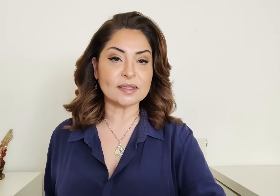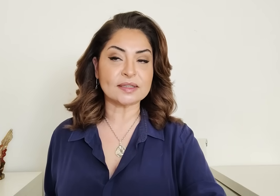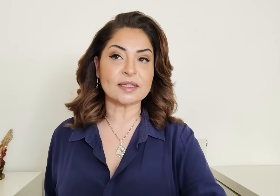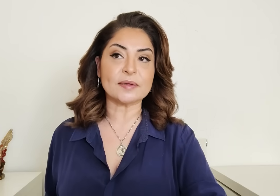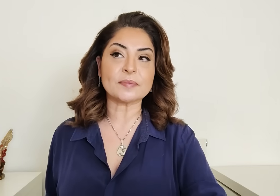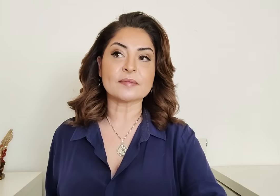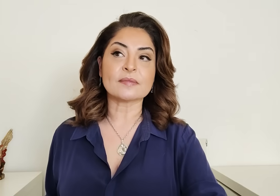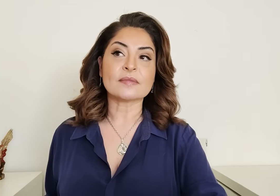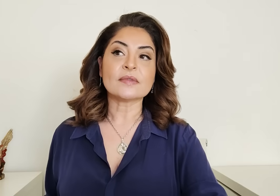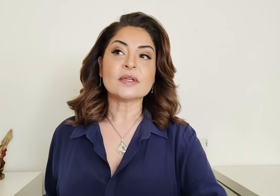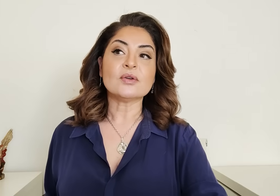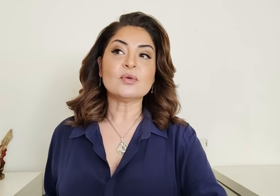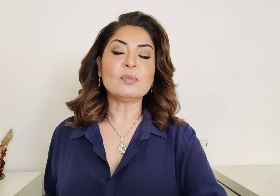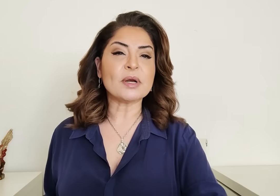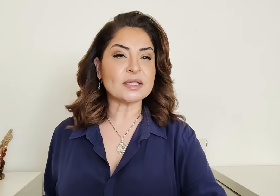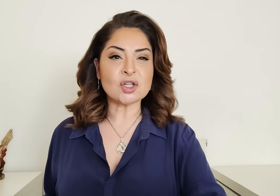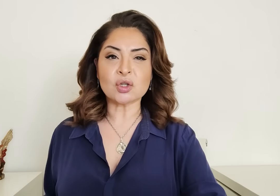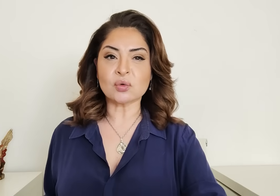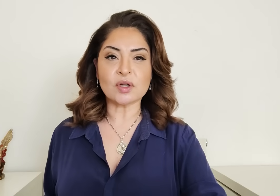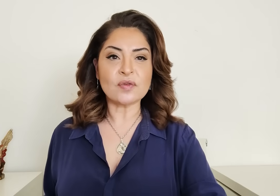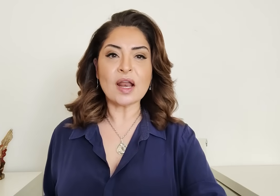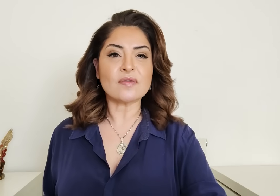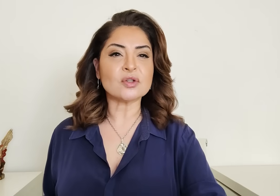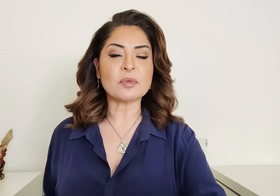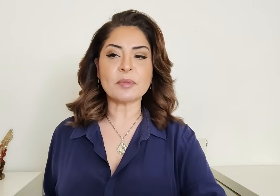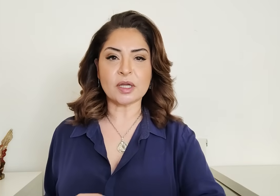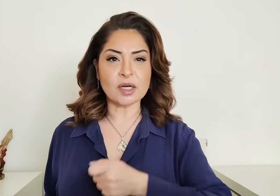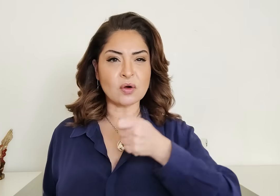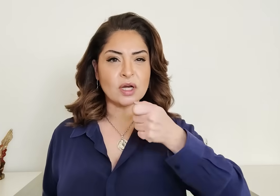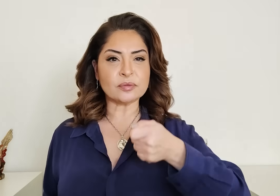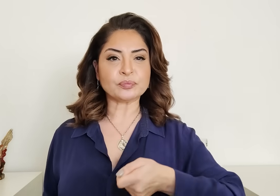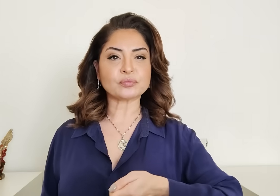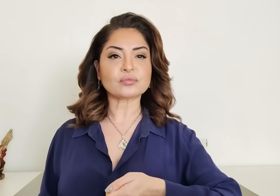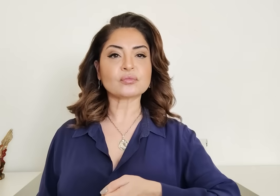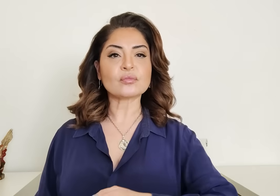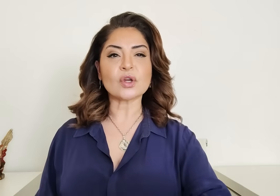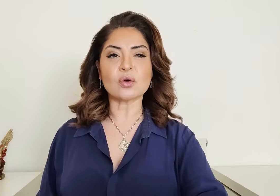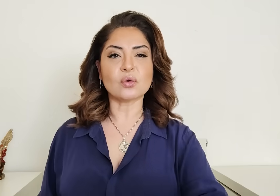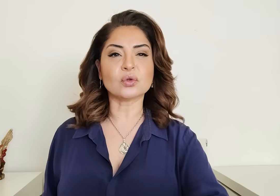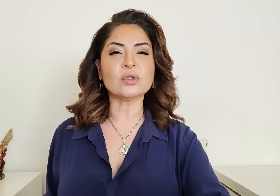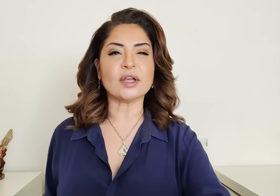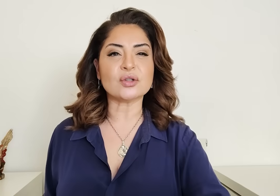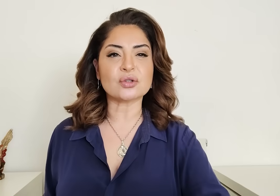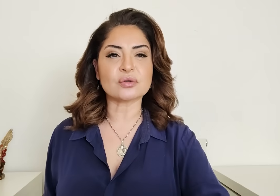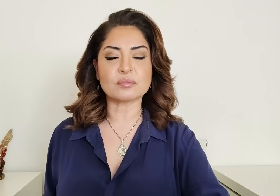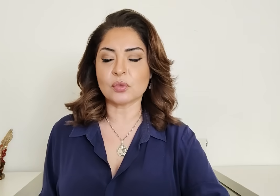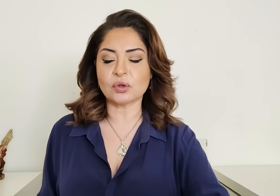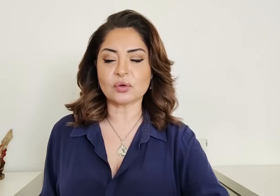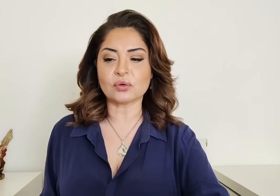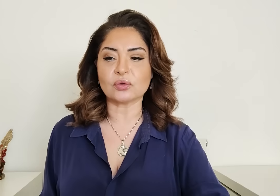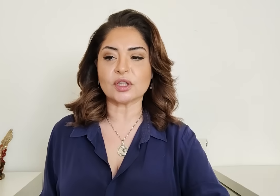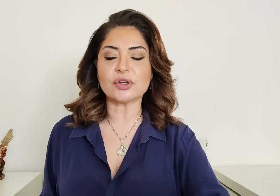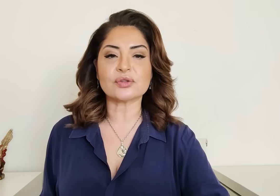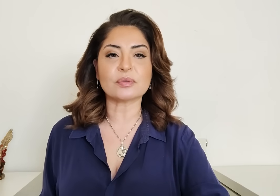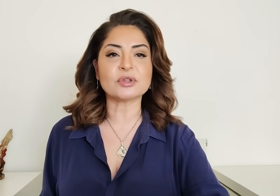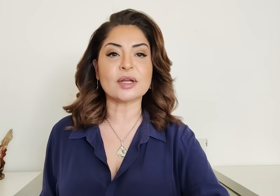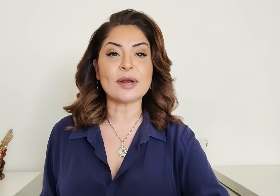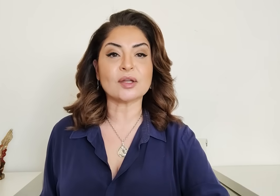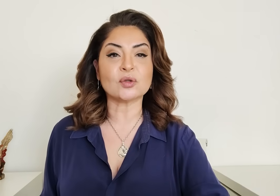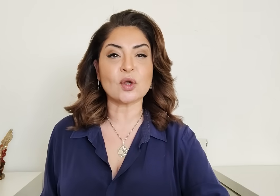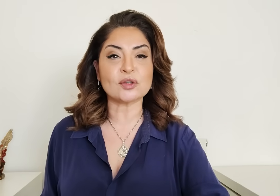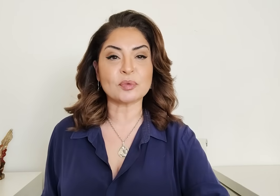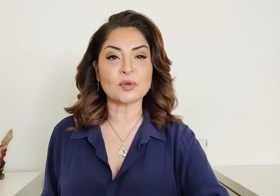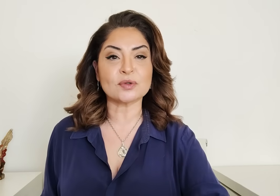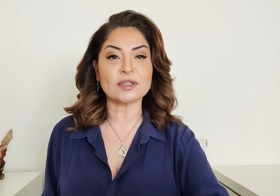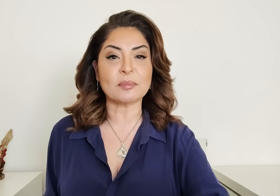Elon Musk, o presidente Lula falava de uma maneira, olha, contundente. Muito contundente. Vamos